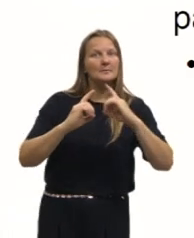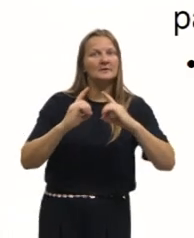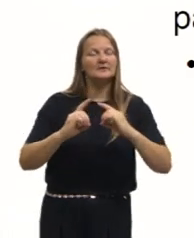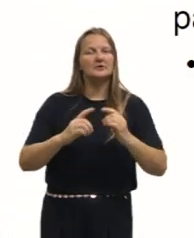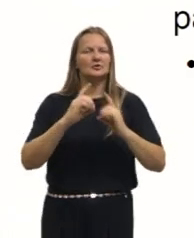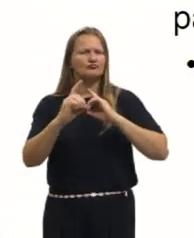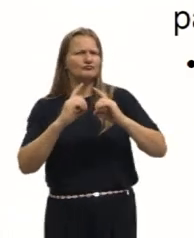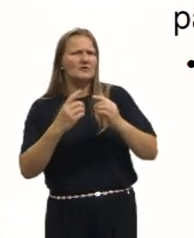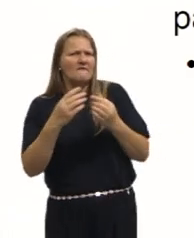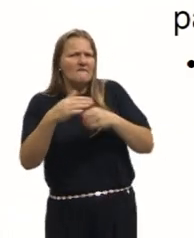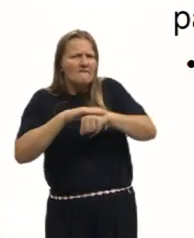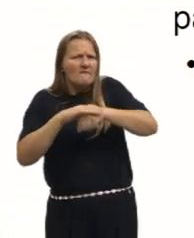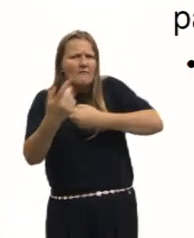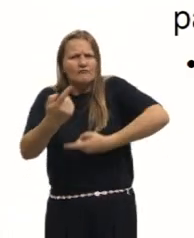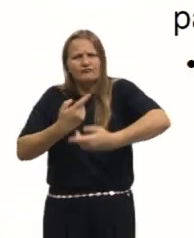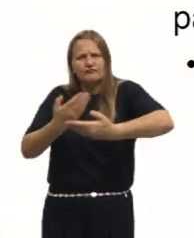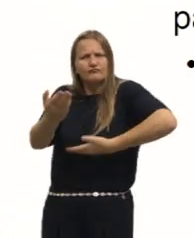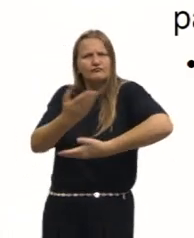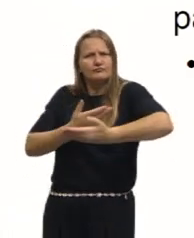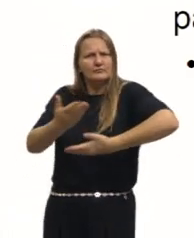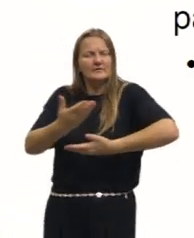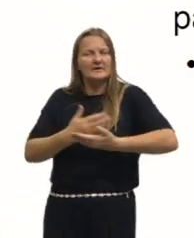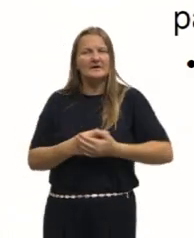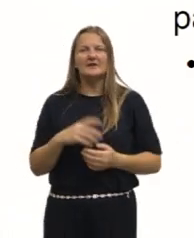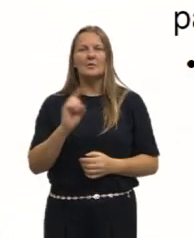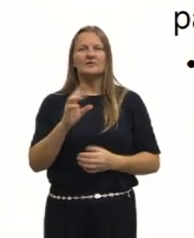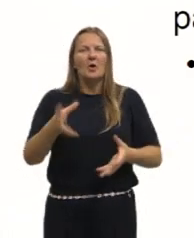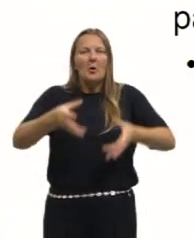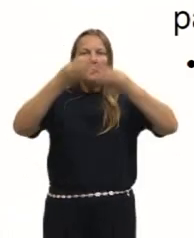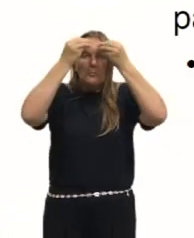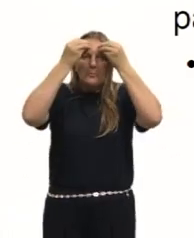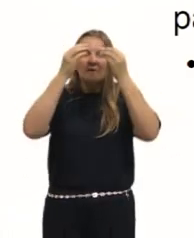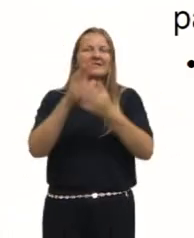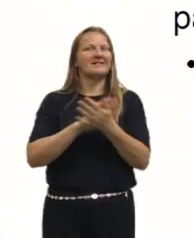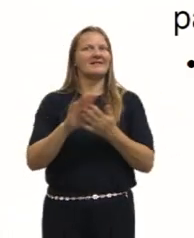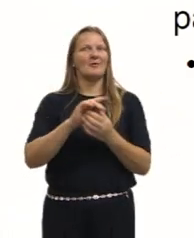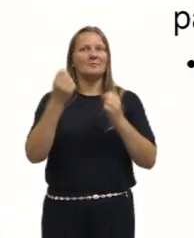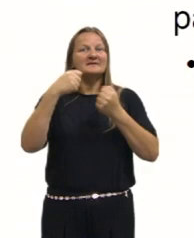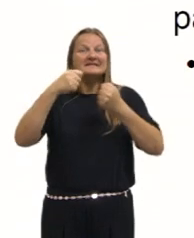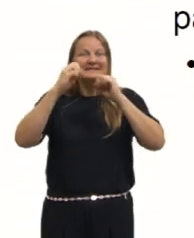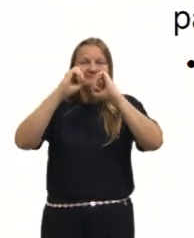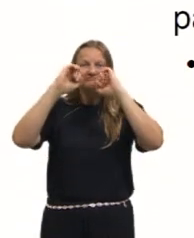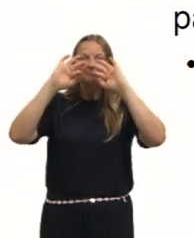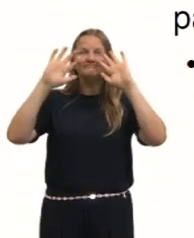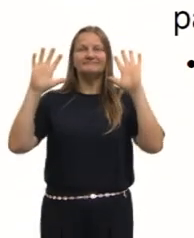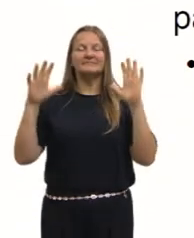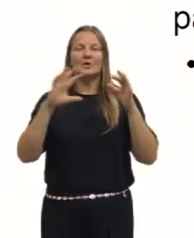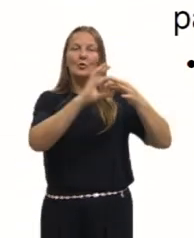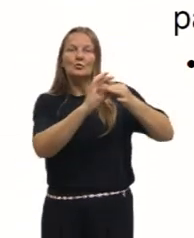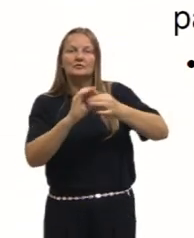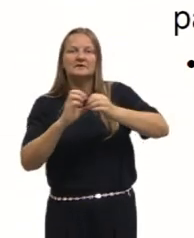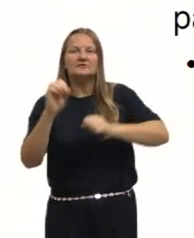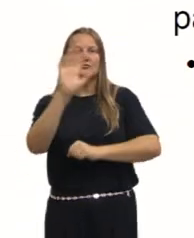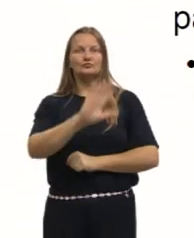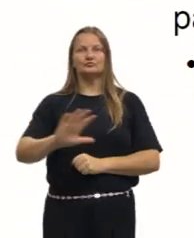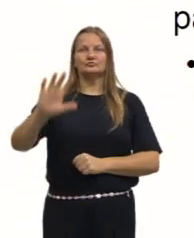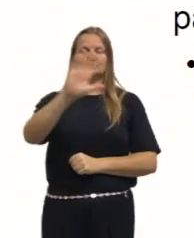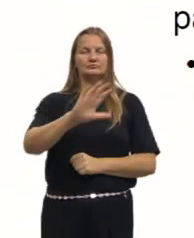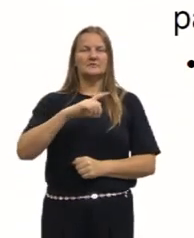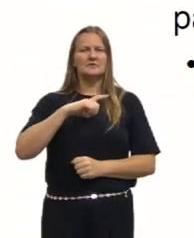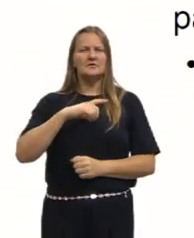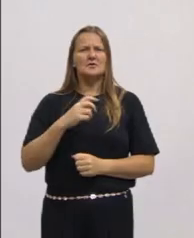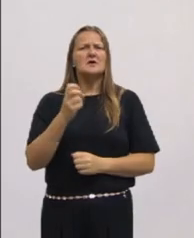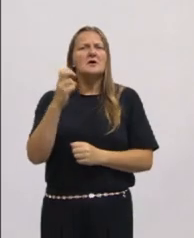discutir Então não é decorar é tu entender um contexto mais amplo e ela envolve muita questão